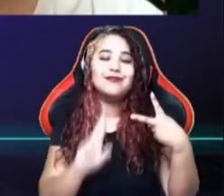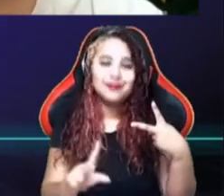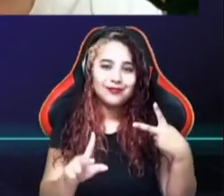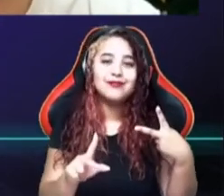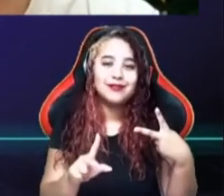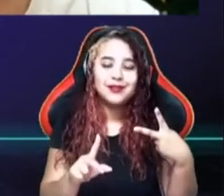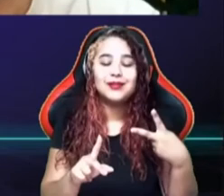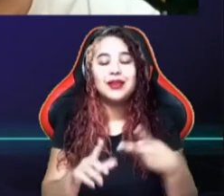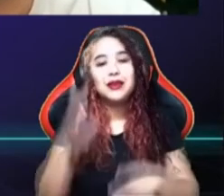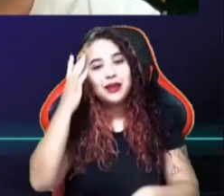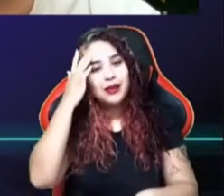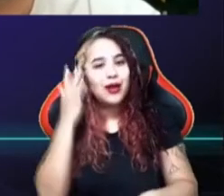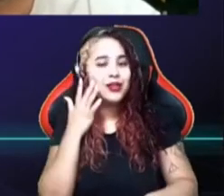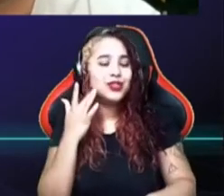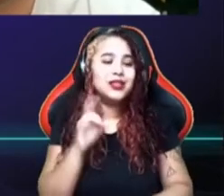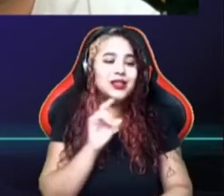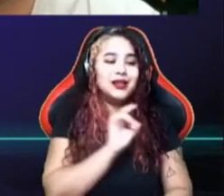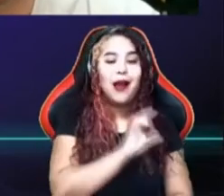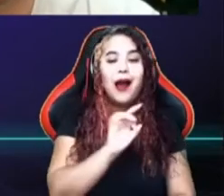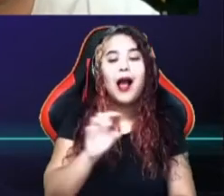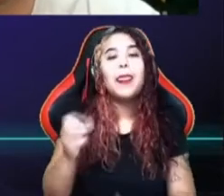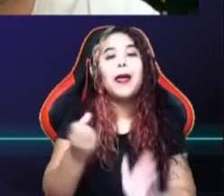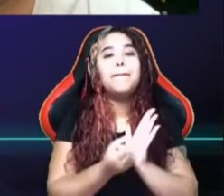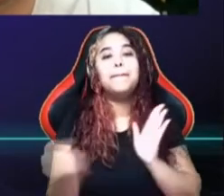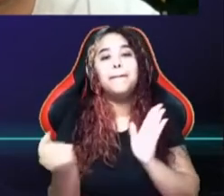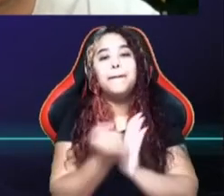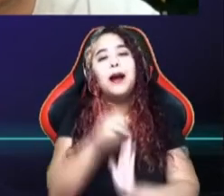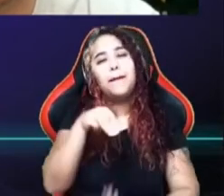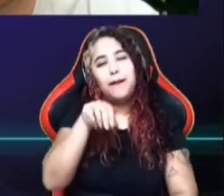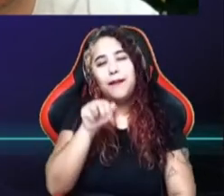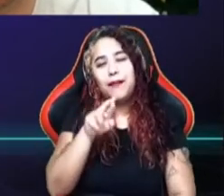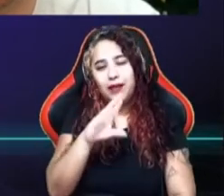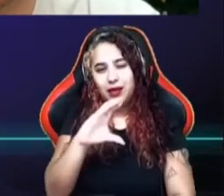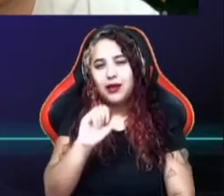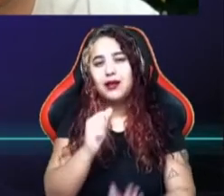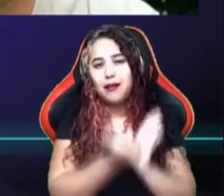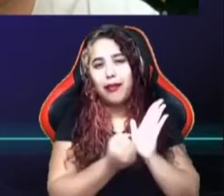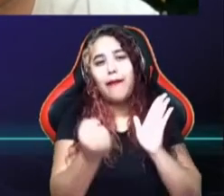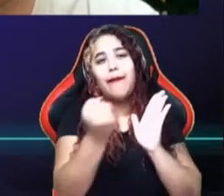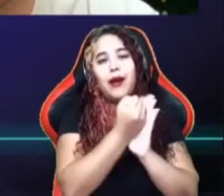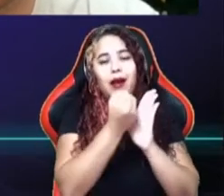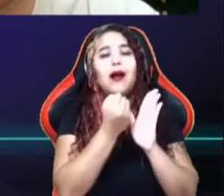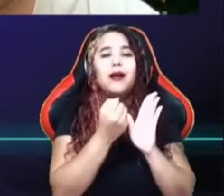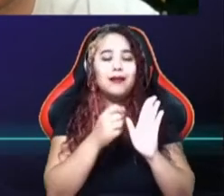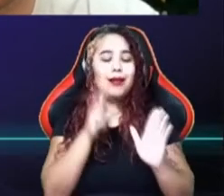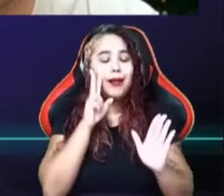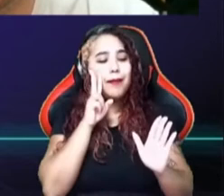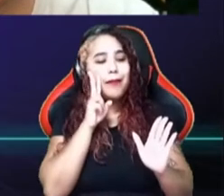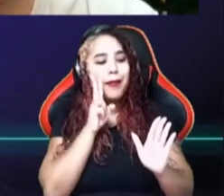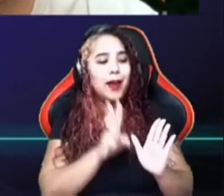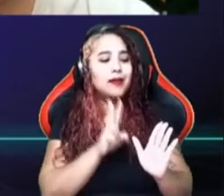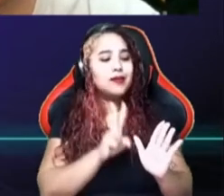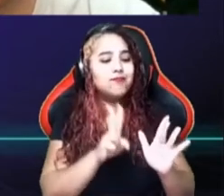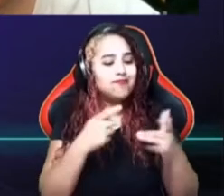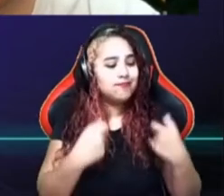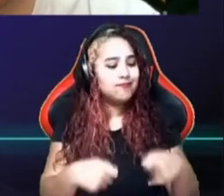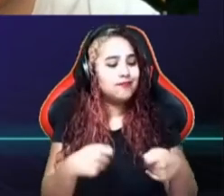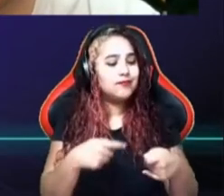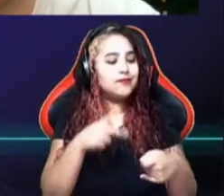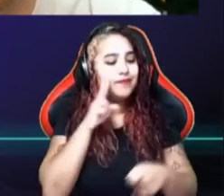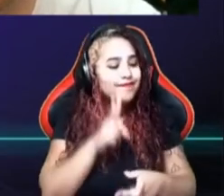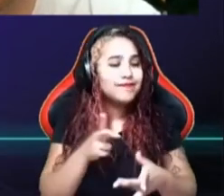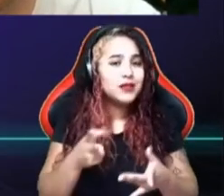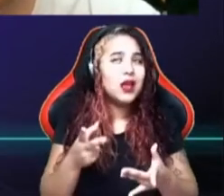acho que cada marca tem que ver e qual que é a melhor forma, né? Então essa, quando vê que a marca entra dentro do jogo, assim,